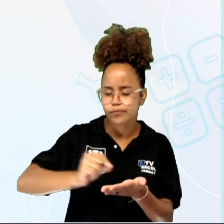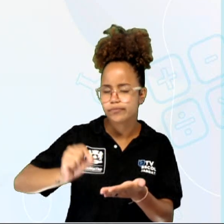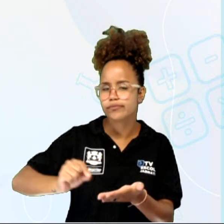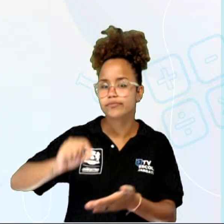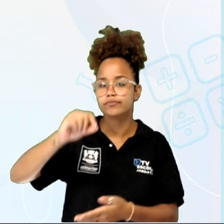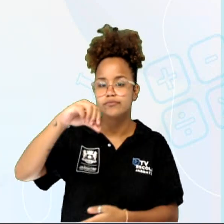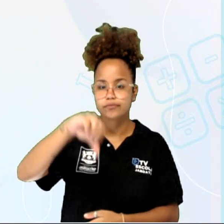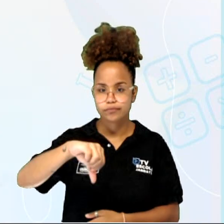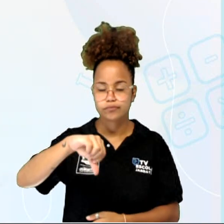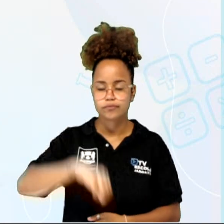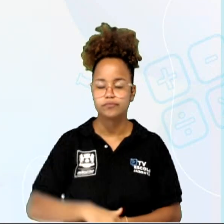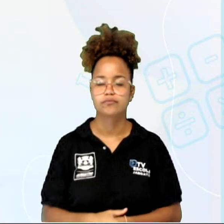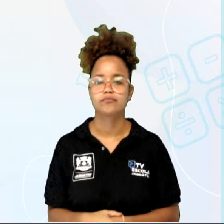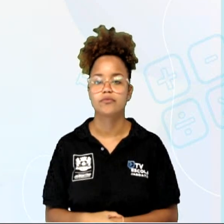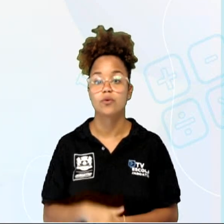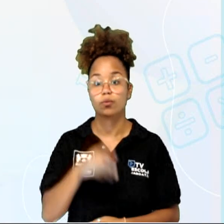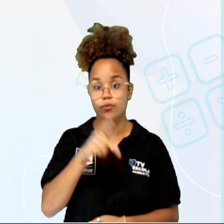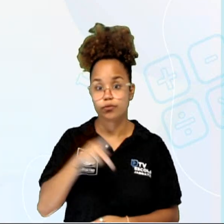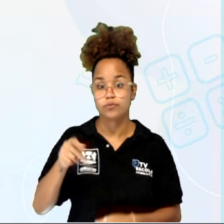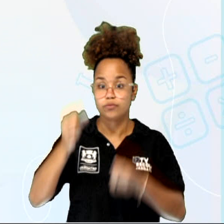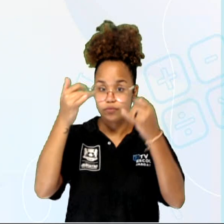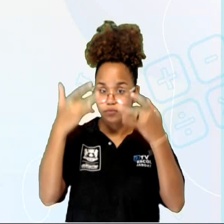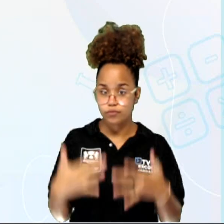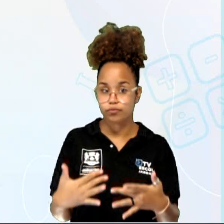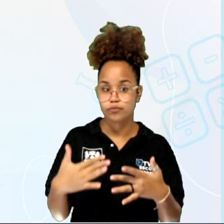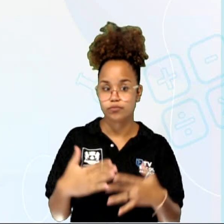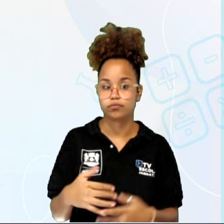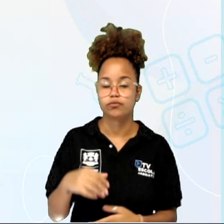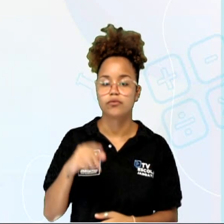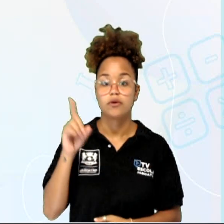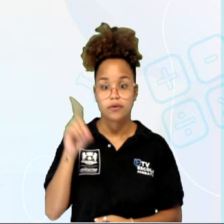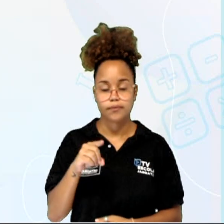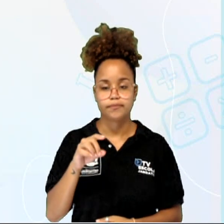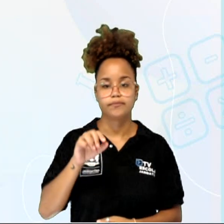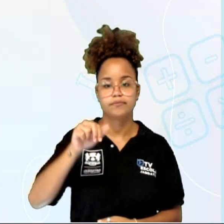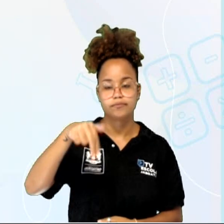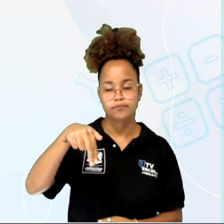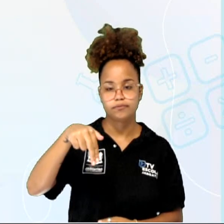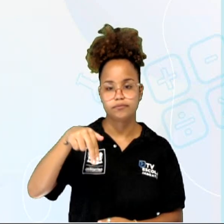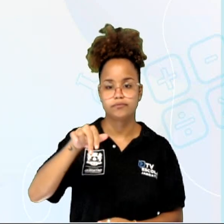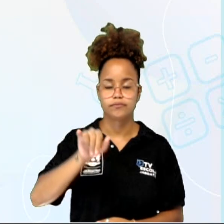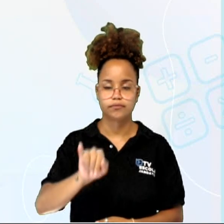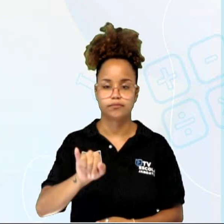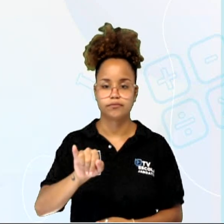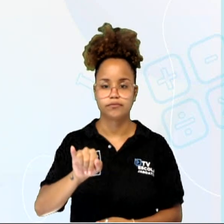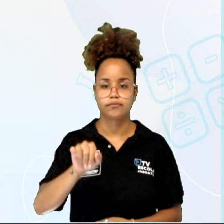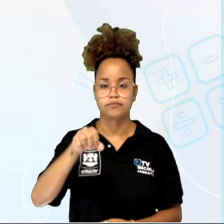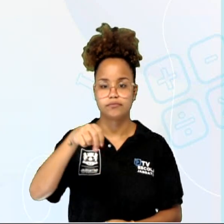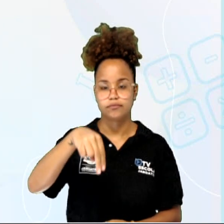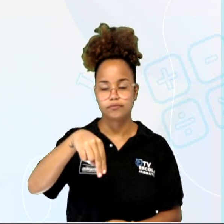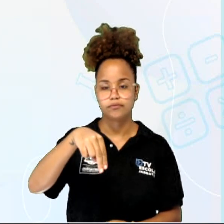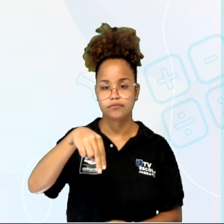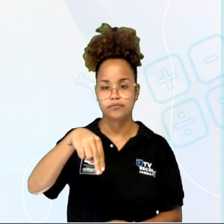nine? E daí o professor diz, It's N-I-N-E.